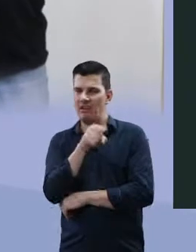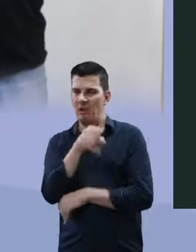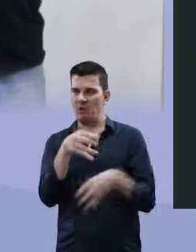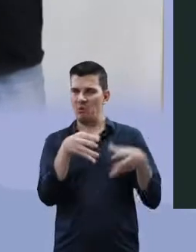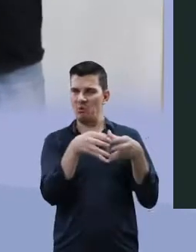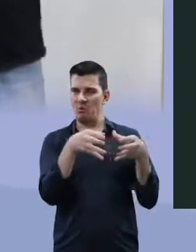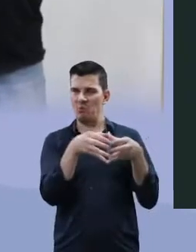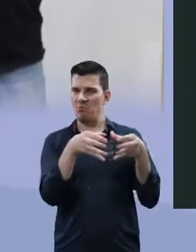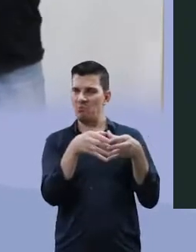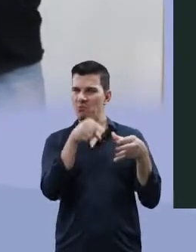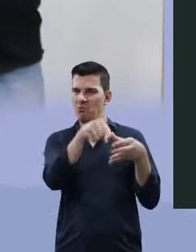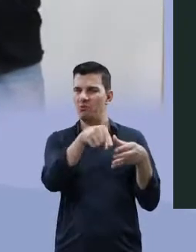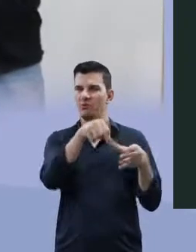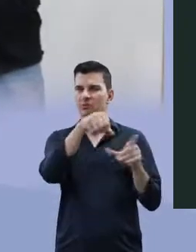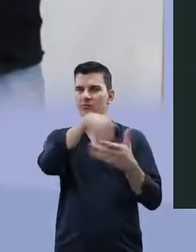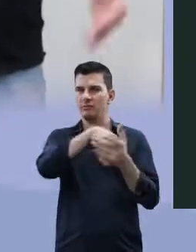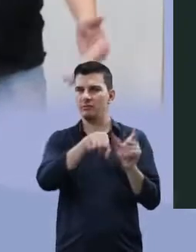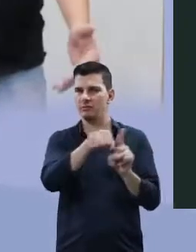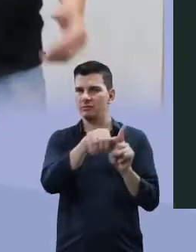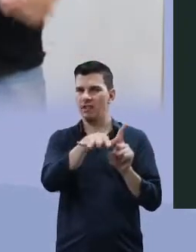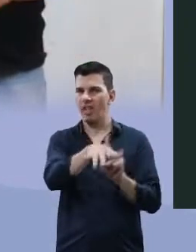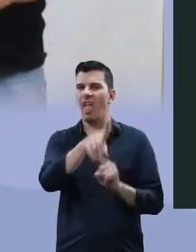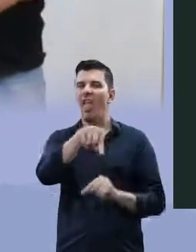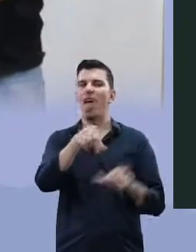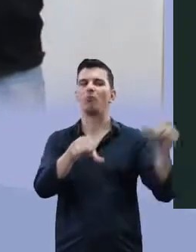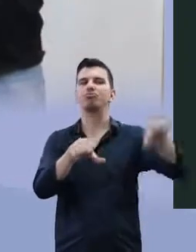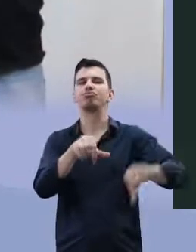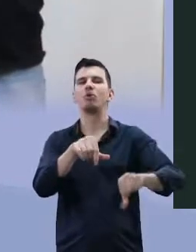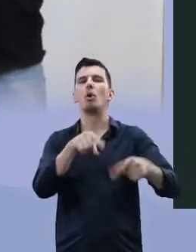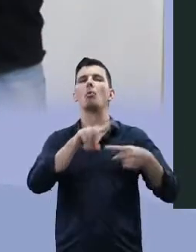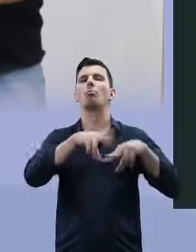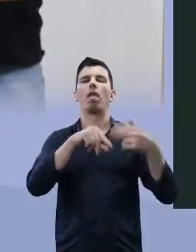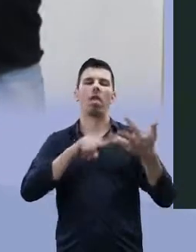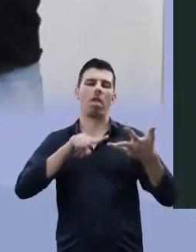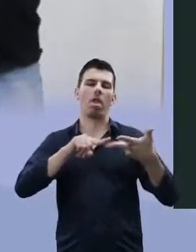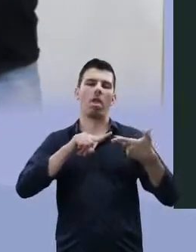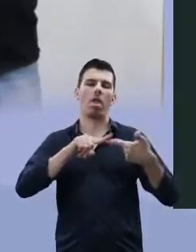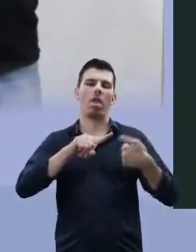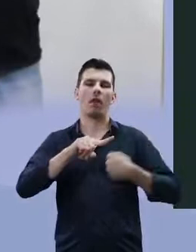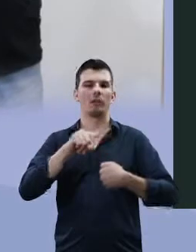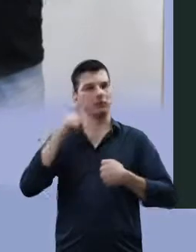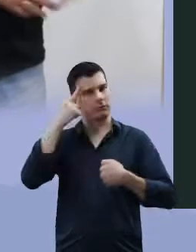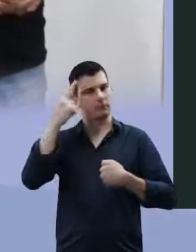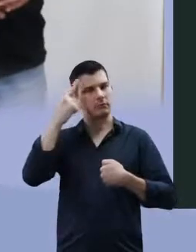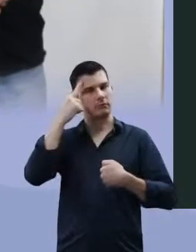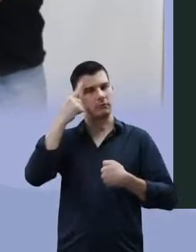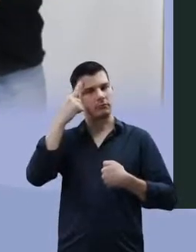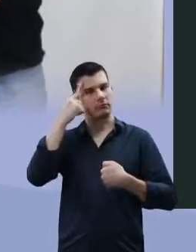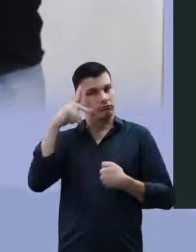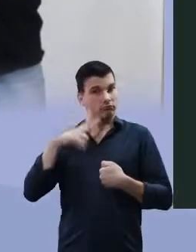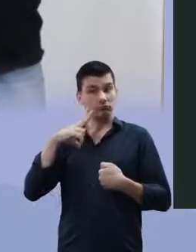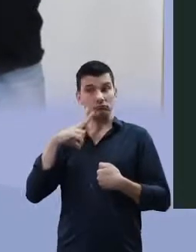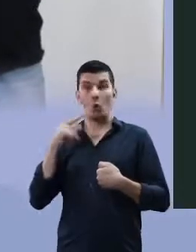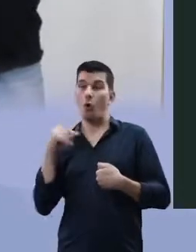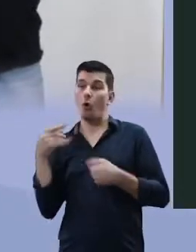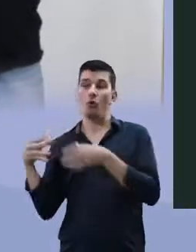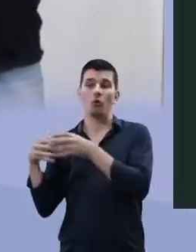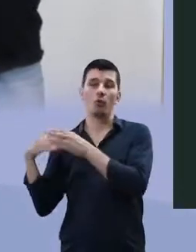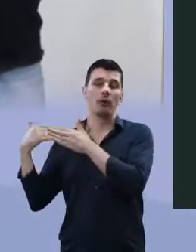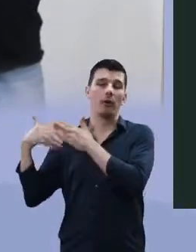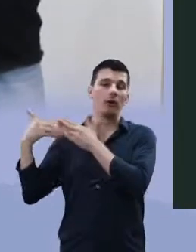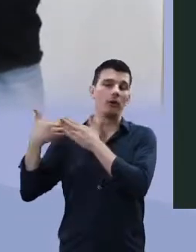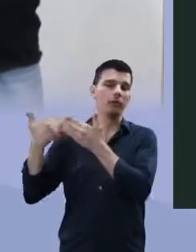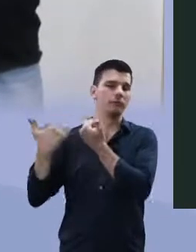olha, aquele grupo específico da sociedade é inferior por isso, isso, isso e aquilo. Né?